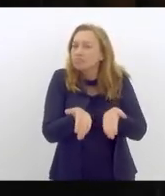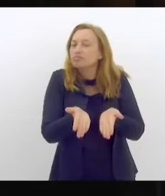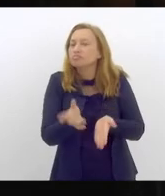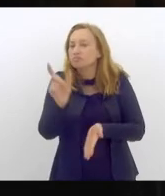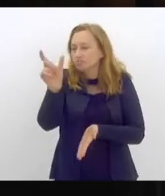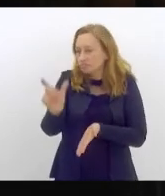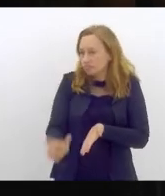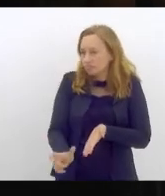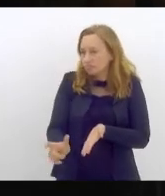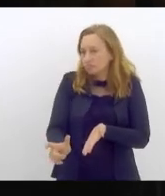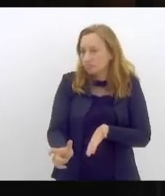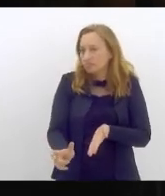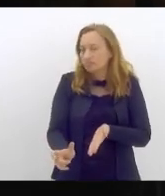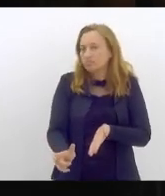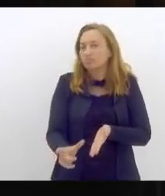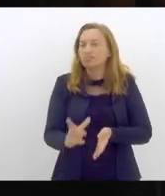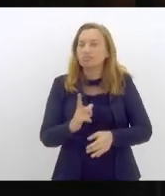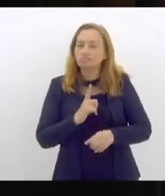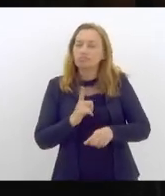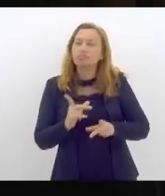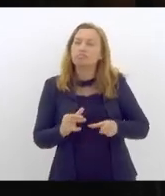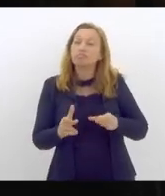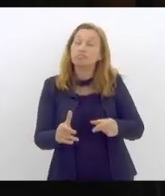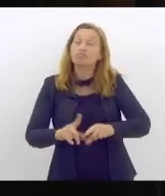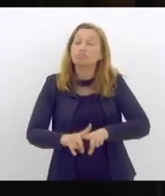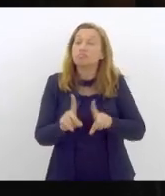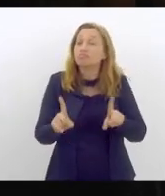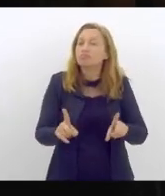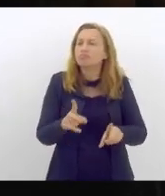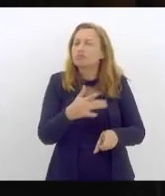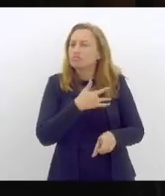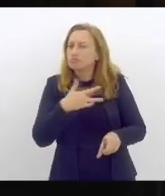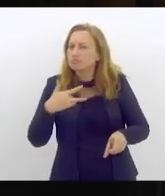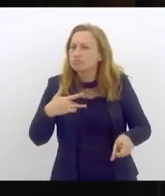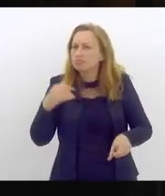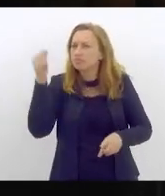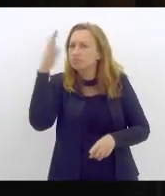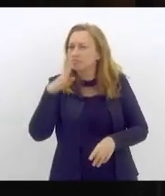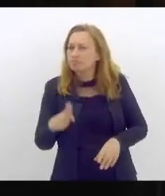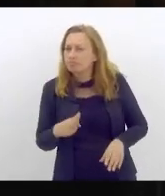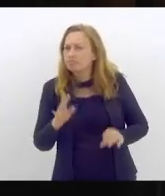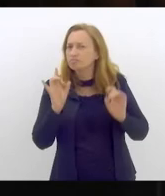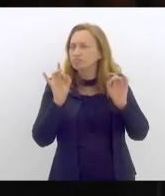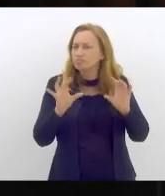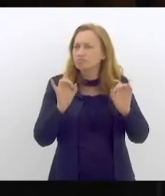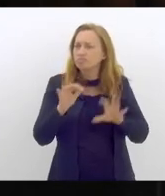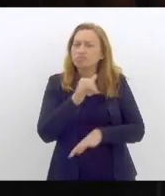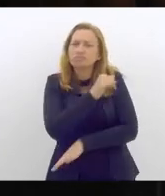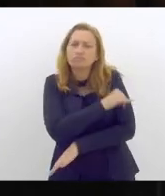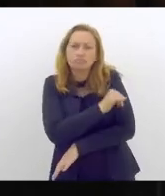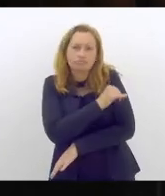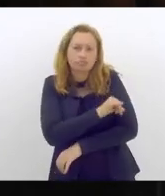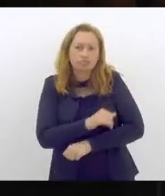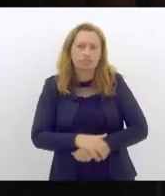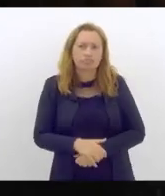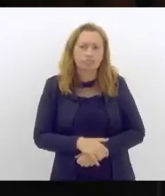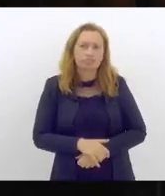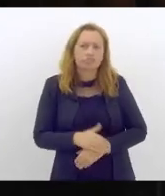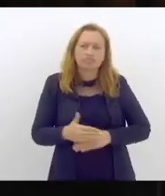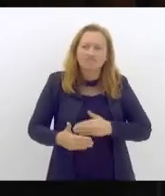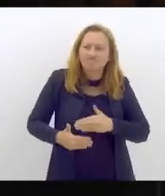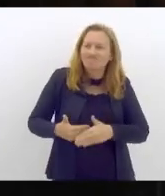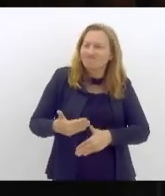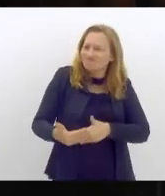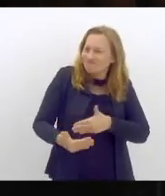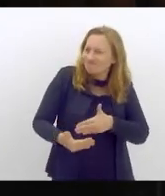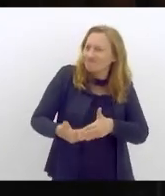mulher é diagnosticada mas a saúde no Brasil em especial no Rio de Janeiro tem um processo